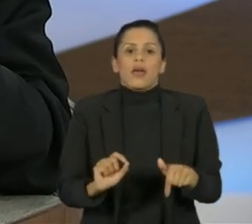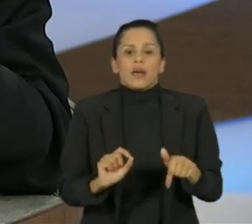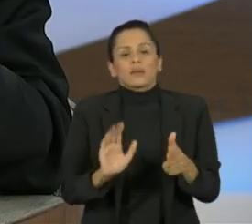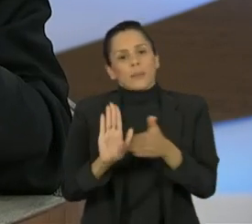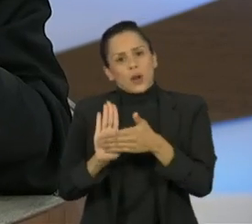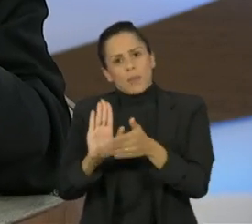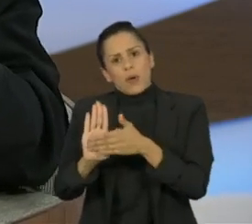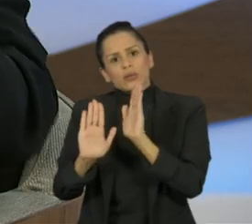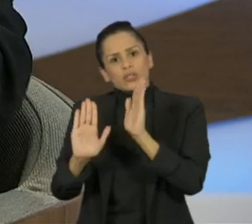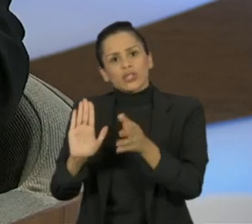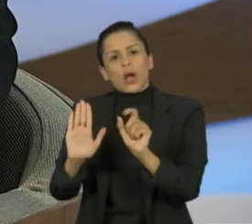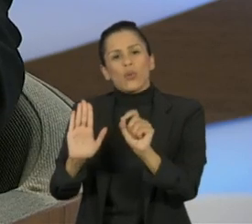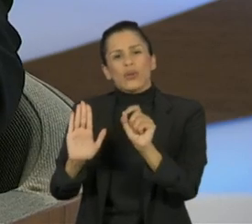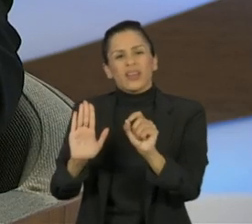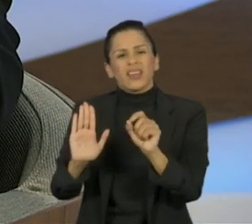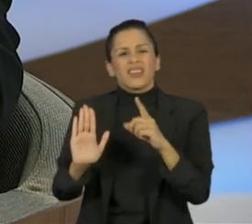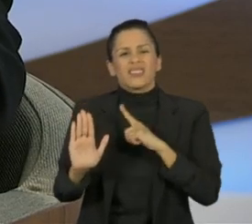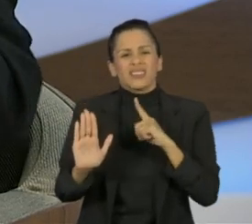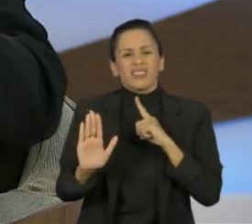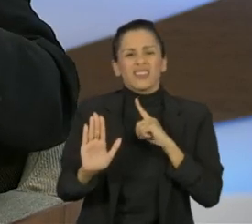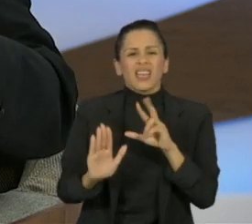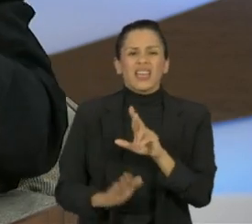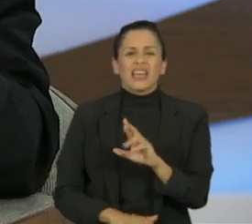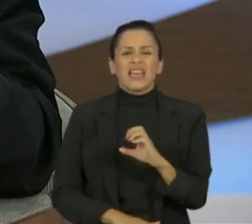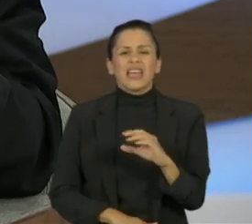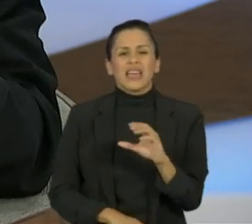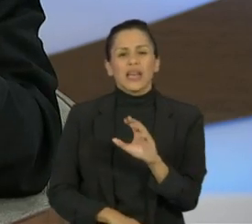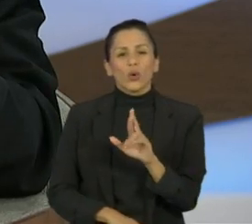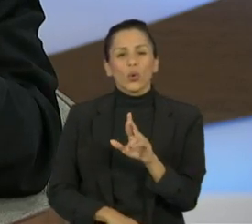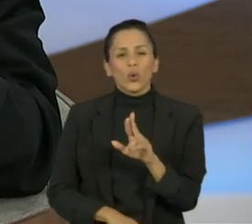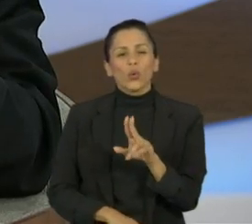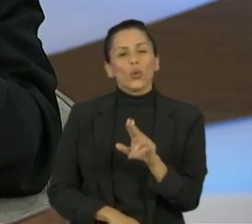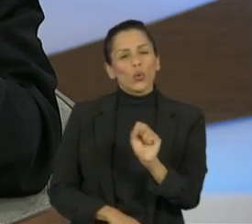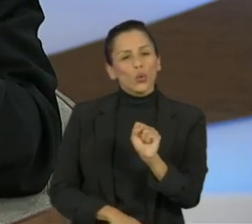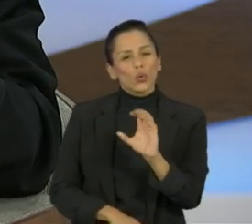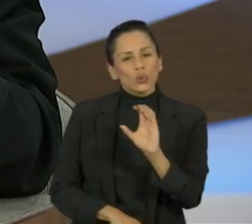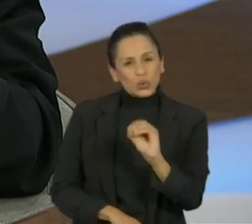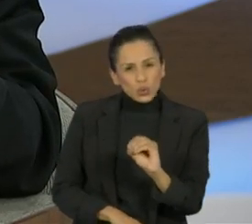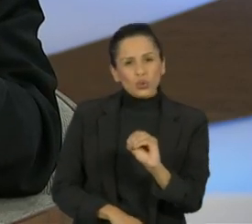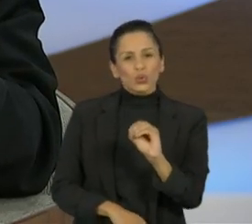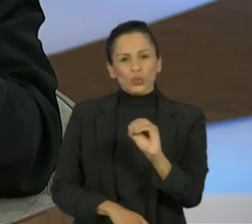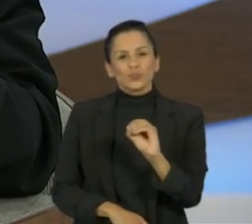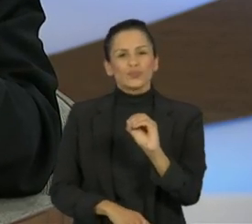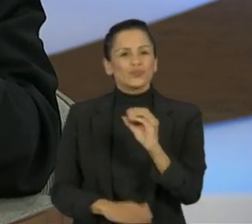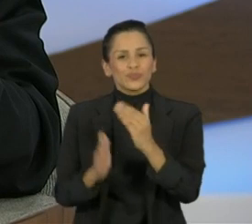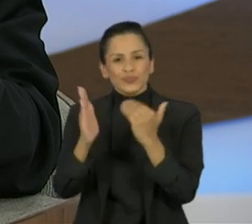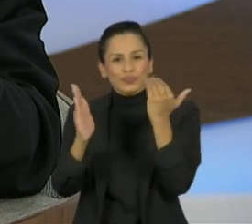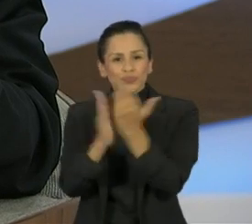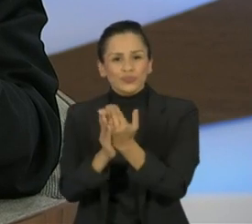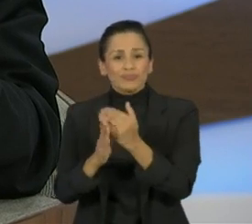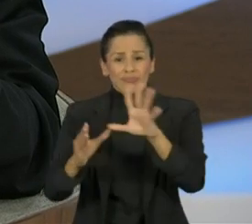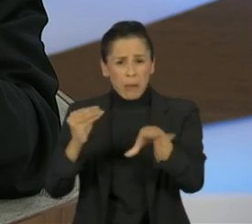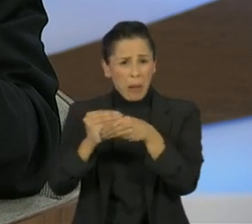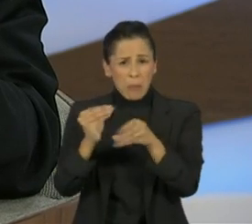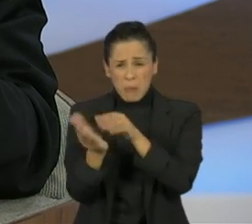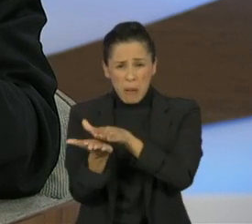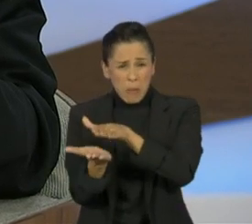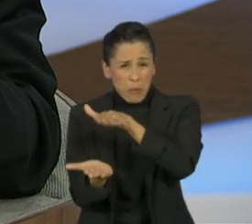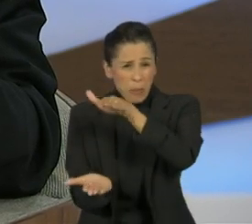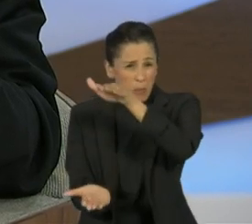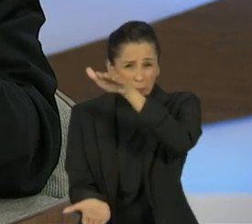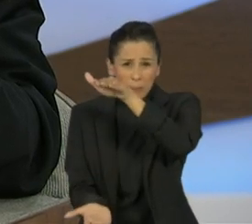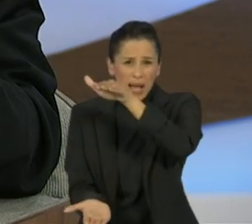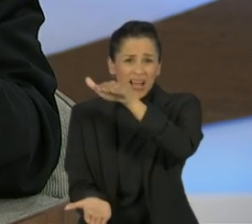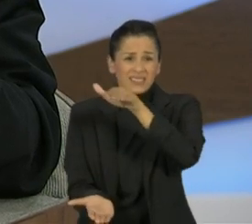supremo não deve admitir e essas extraordinárias que a principal é como é o principal volume de causas não deve